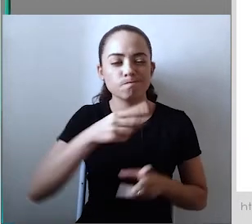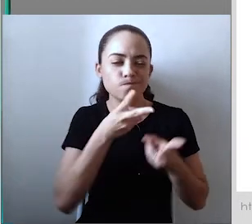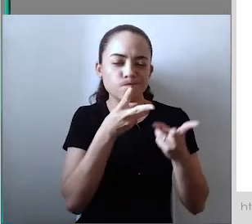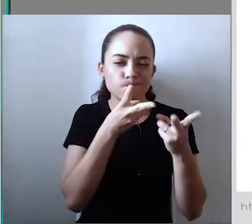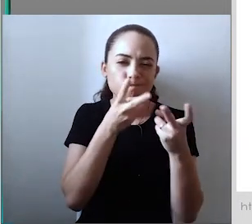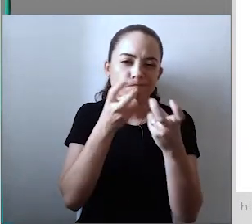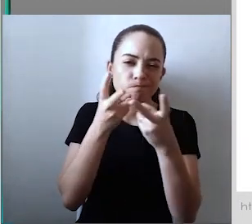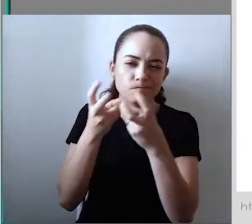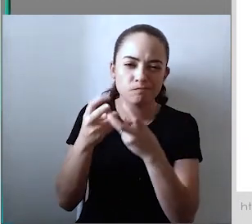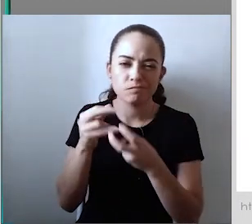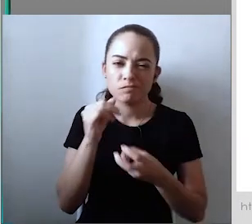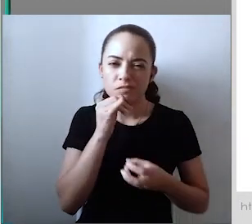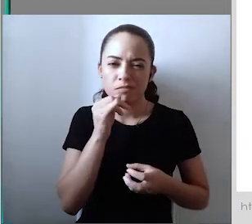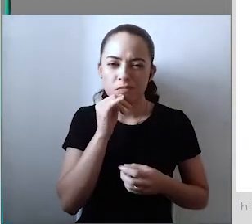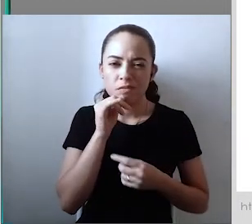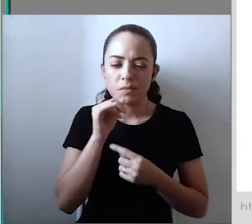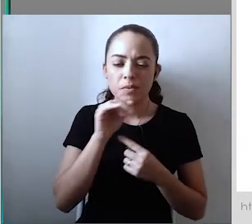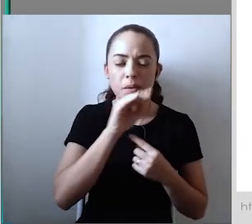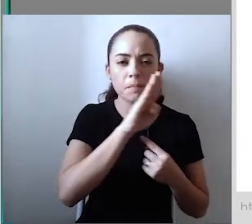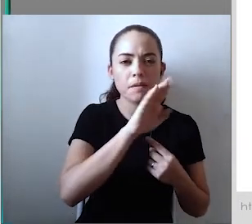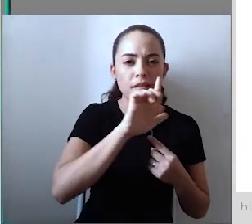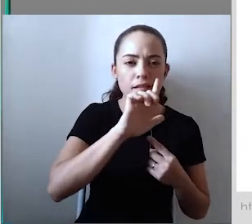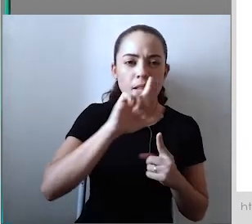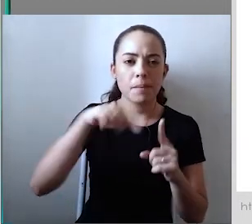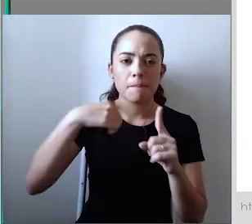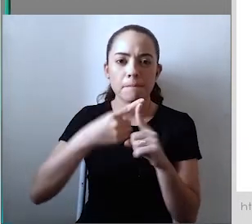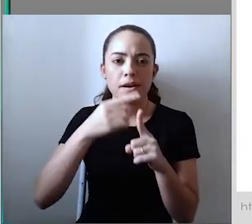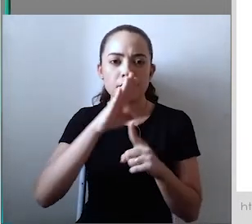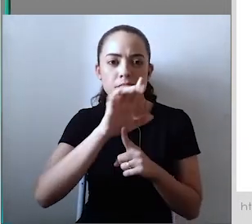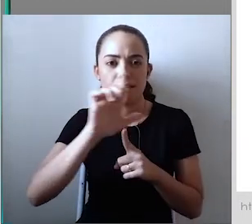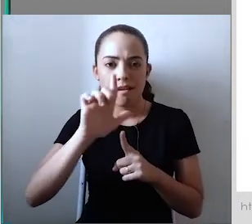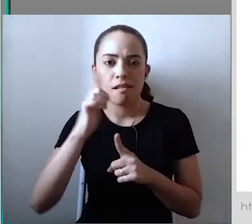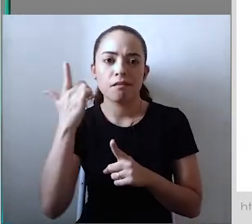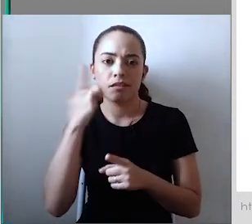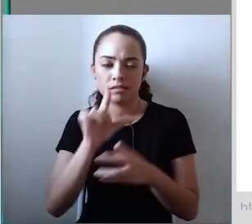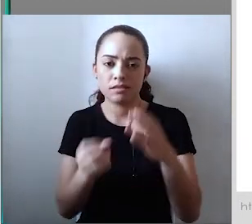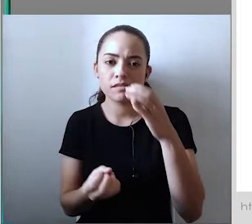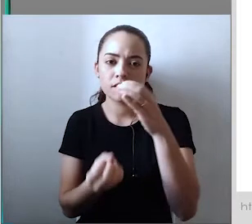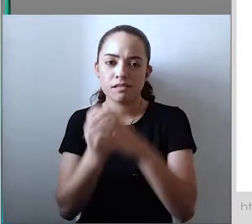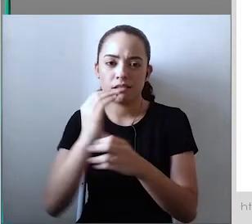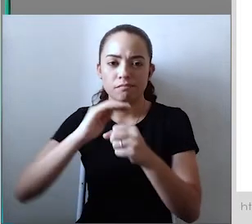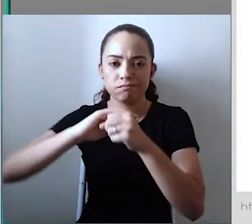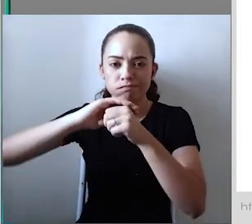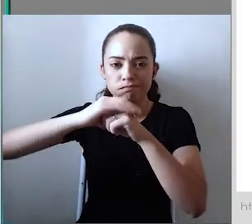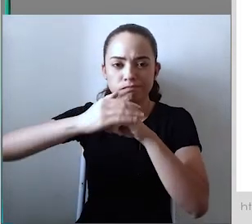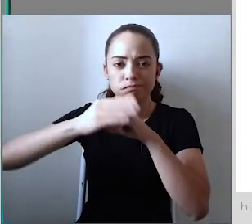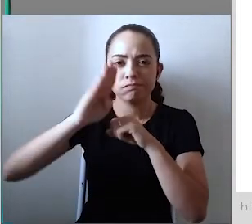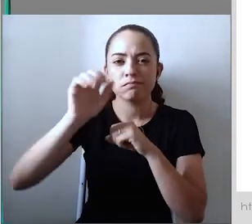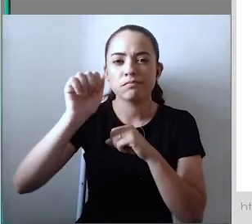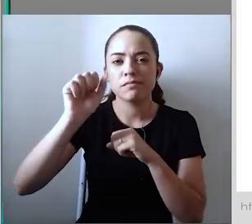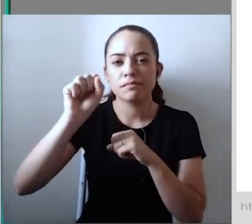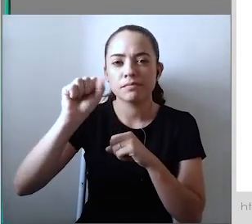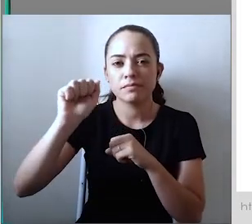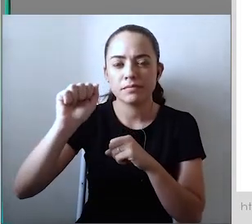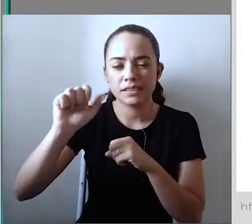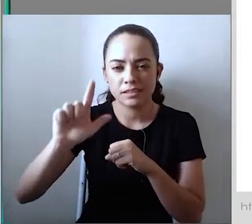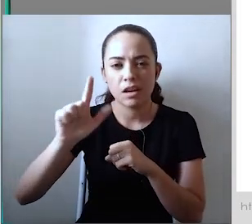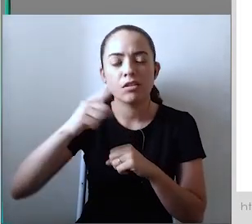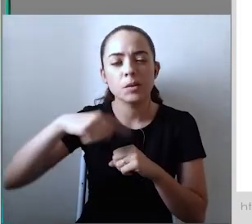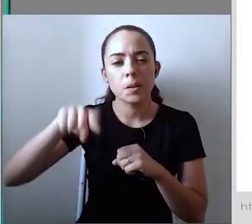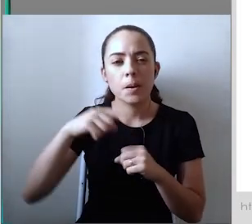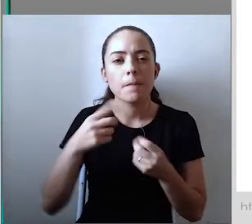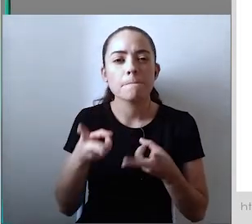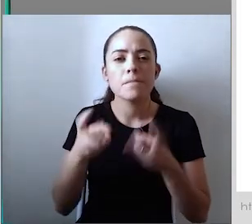Quando observamos a associação entre duas lâminas basais para a formação da membrana basal, geralmente observamos